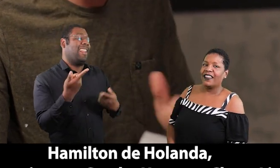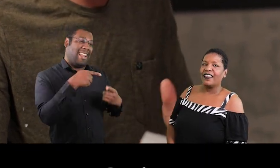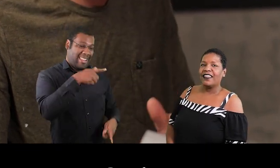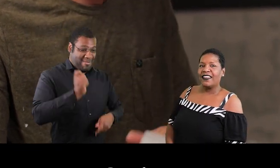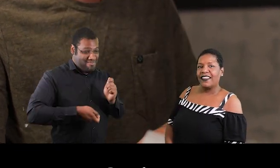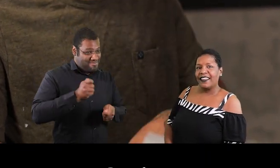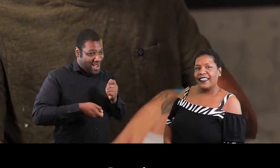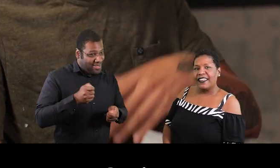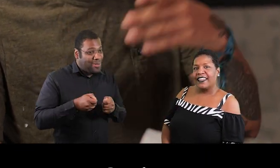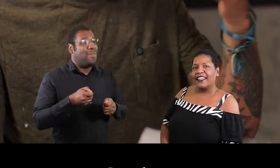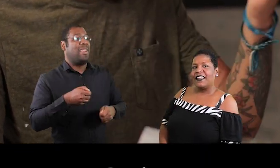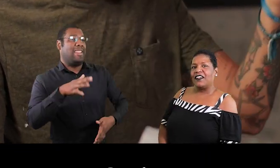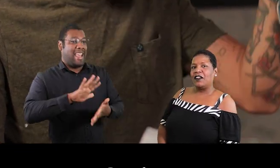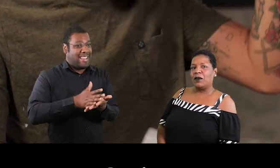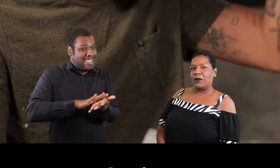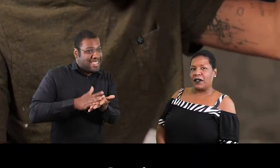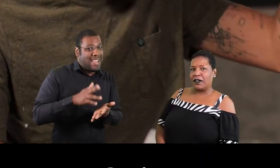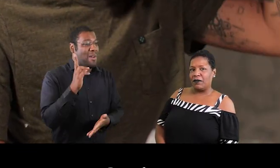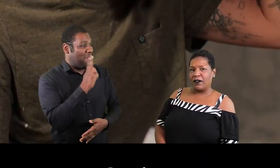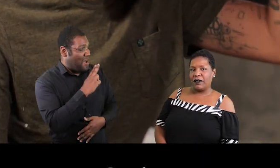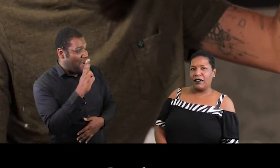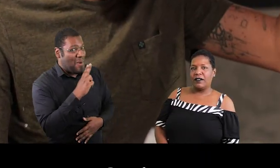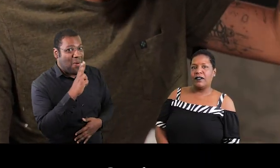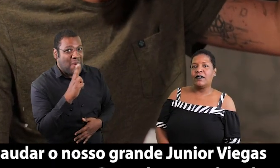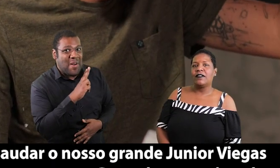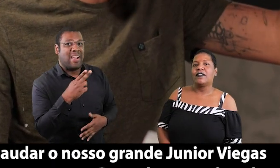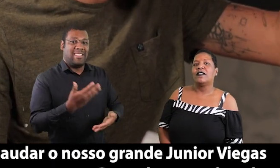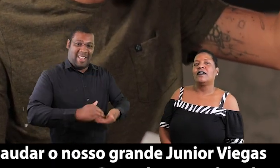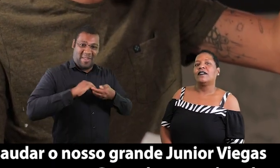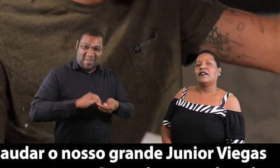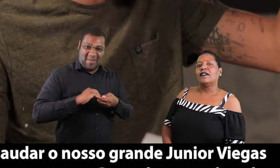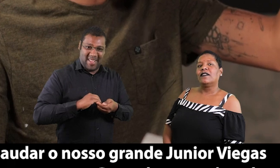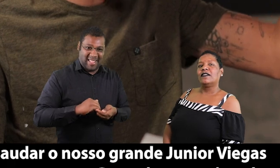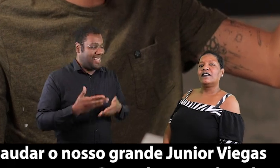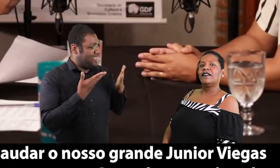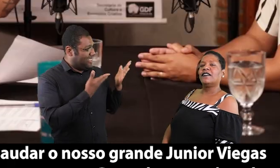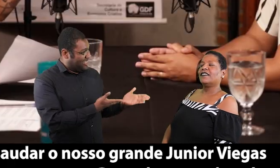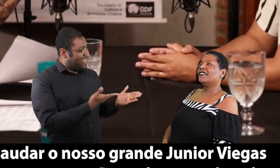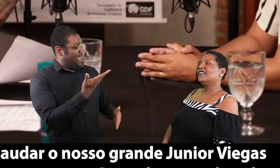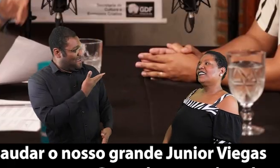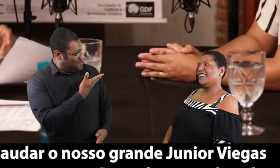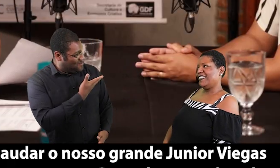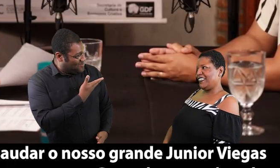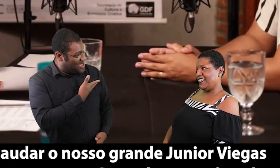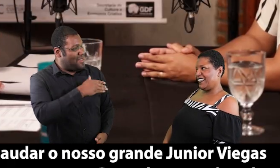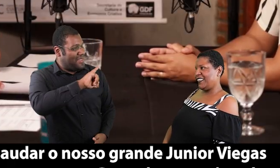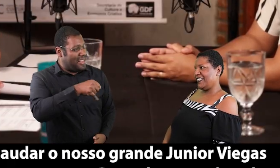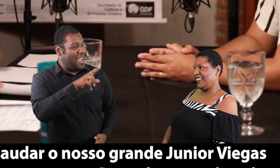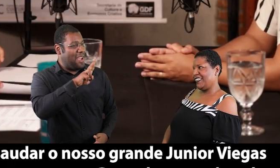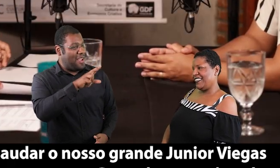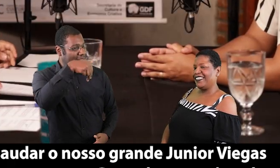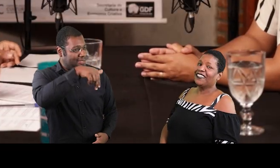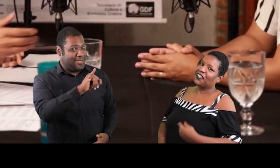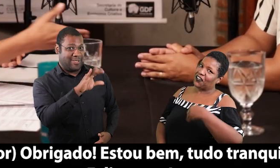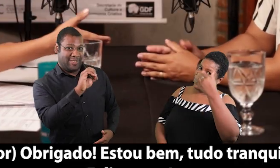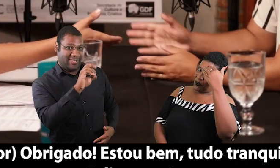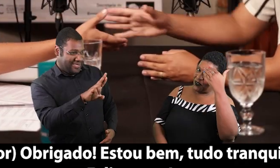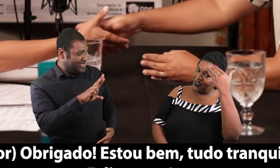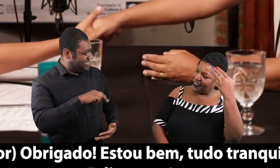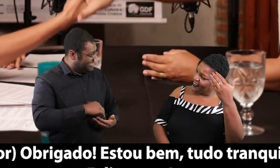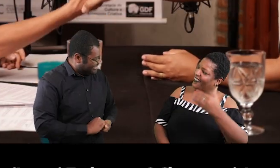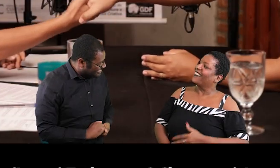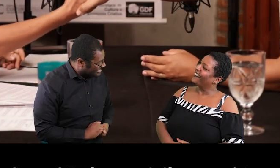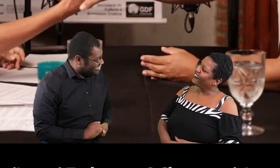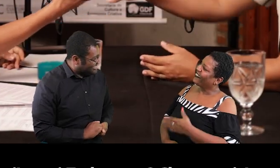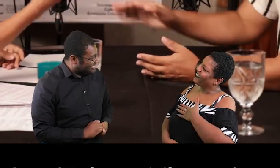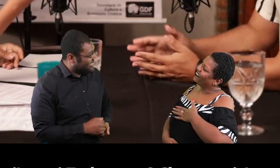Livre sempre. Queria saudar o nosso grande Júnior Viegas aqui hoje com a gente. Obrigado. Como é que você tá, meu